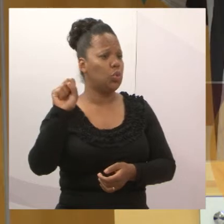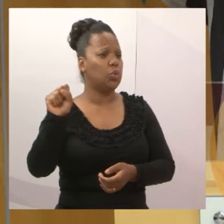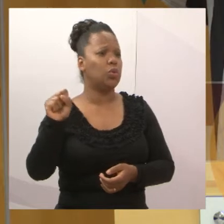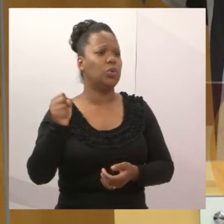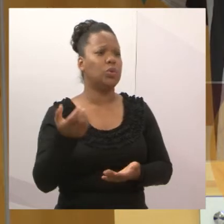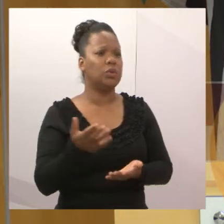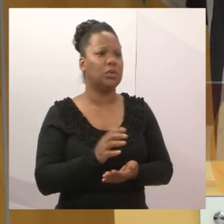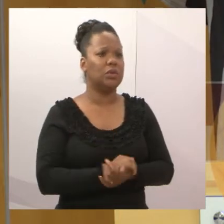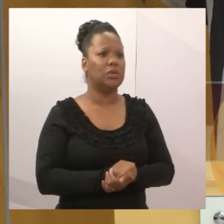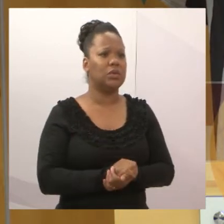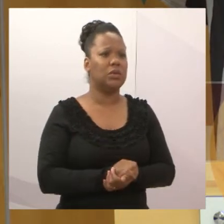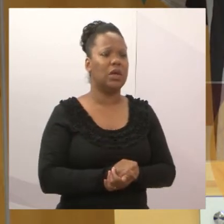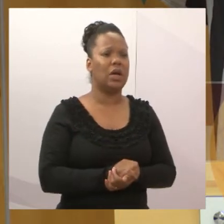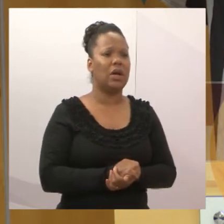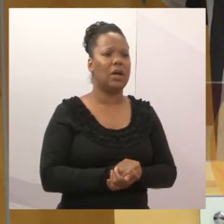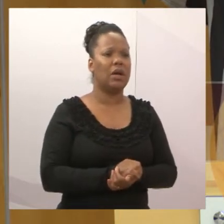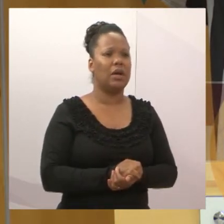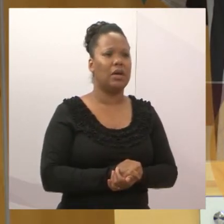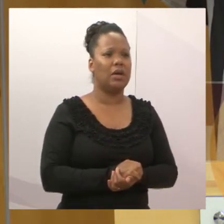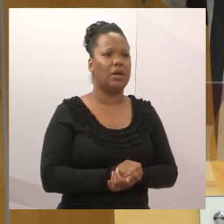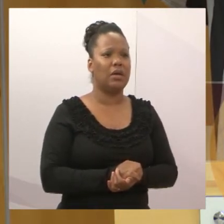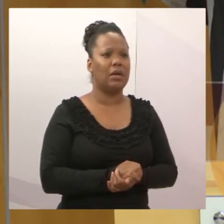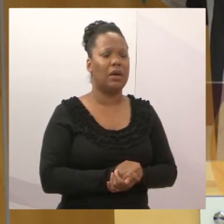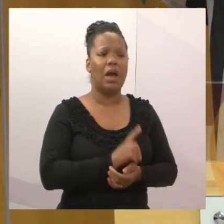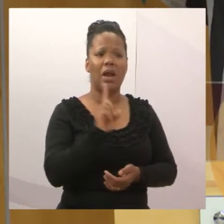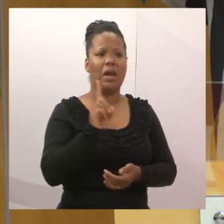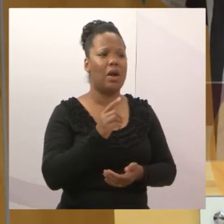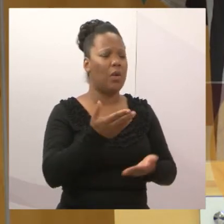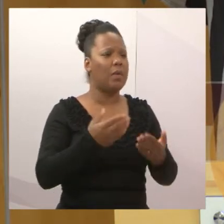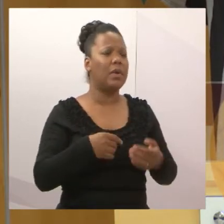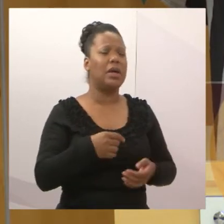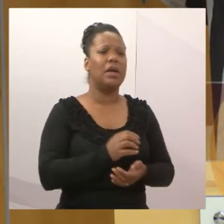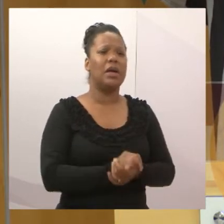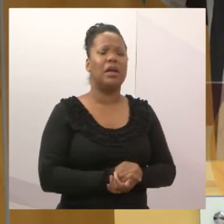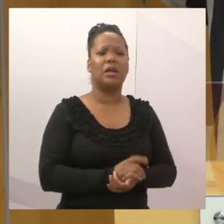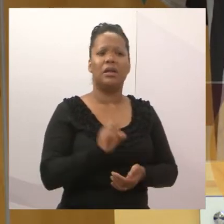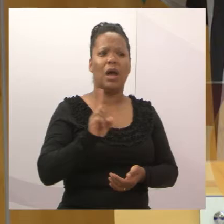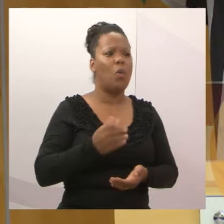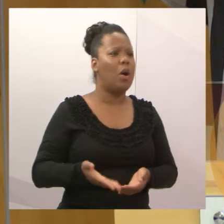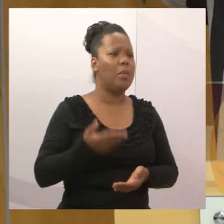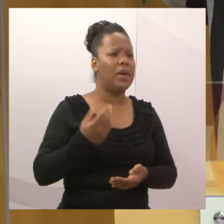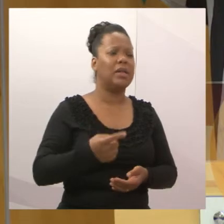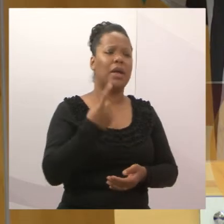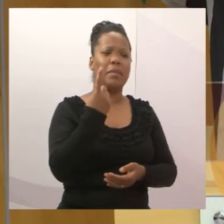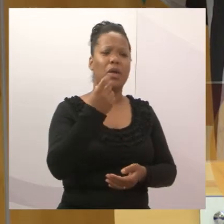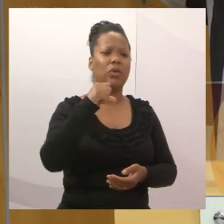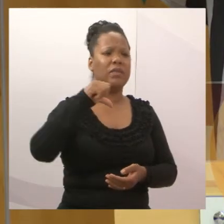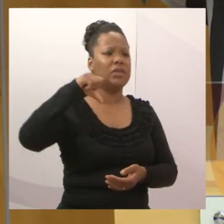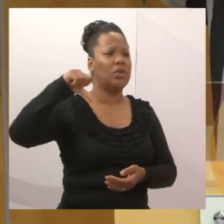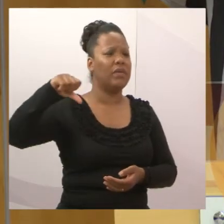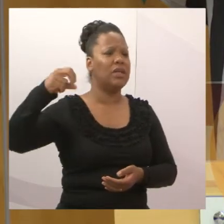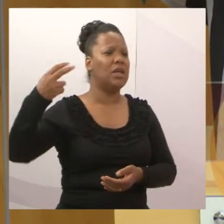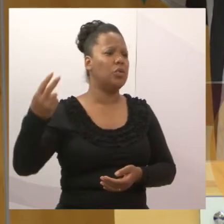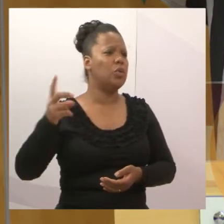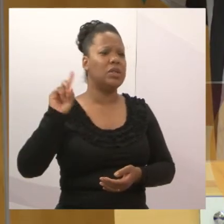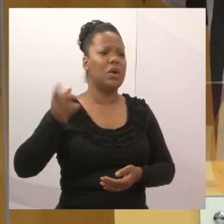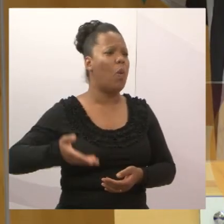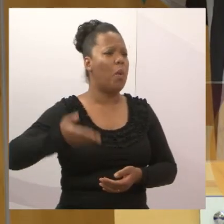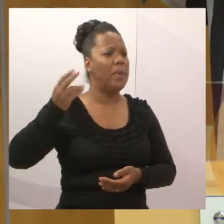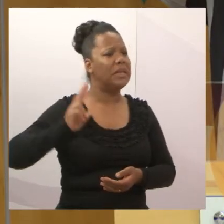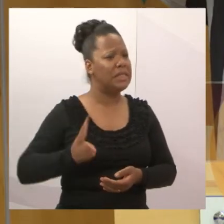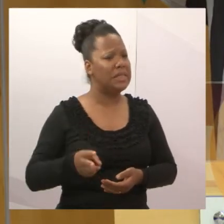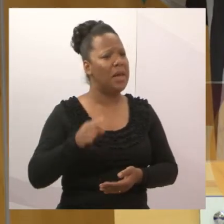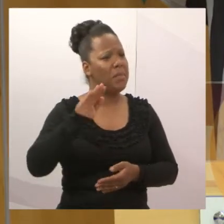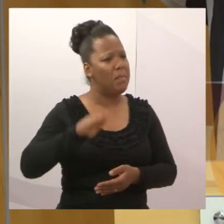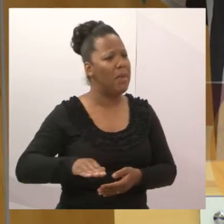deficitário. Tabela SUS, repasse não aumenta desde 1992. E agora uma preocupação maior,